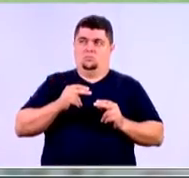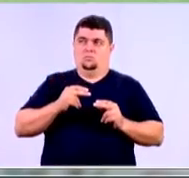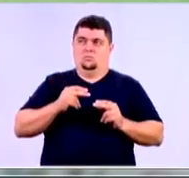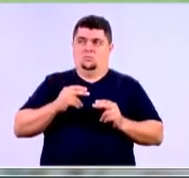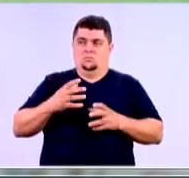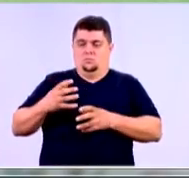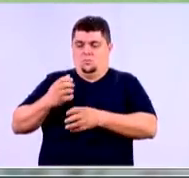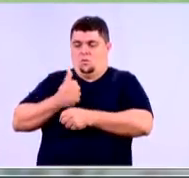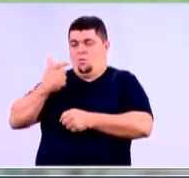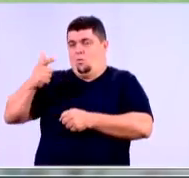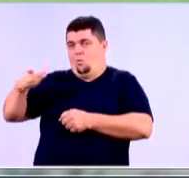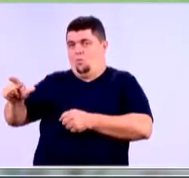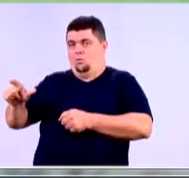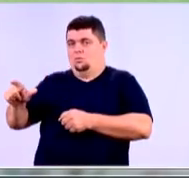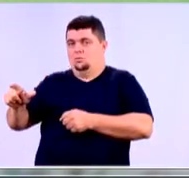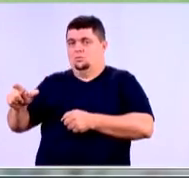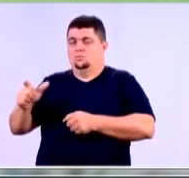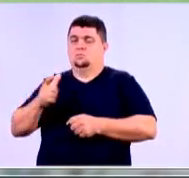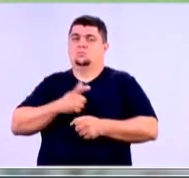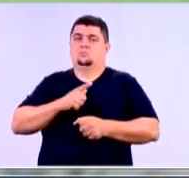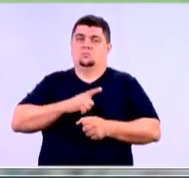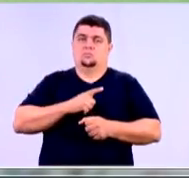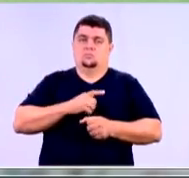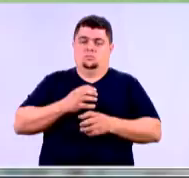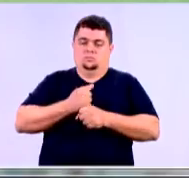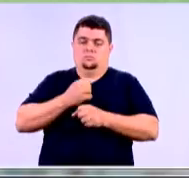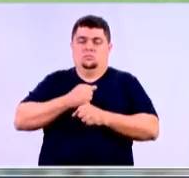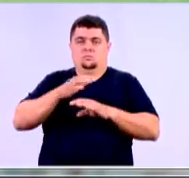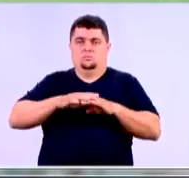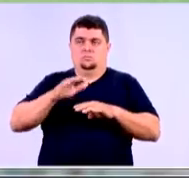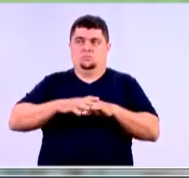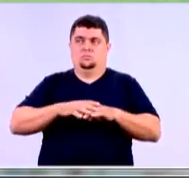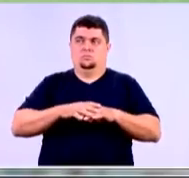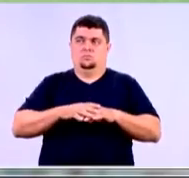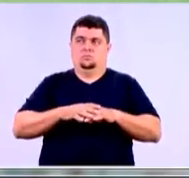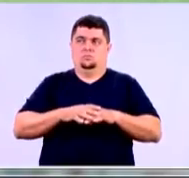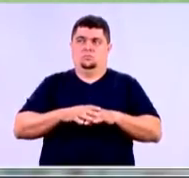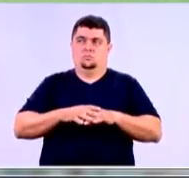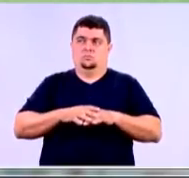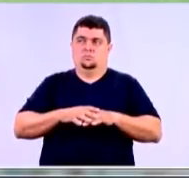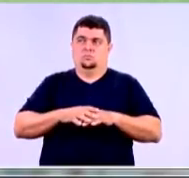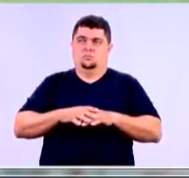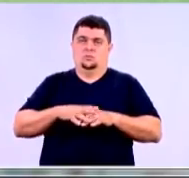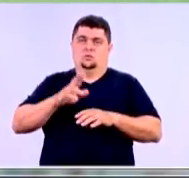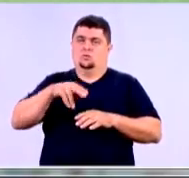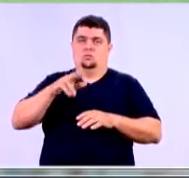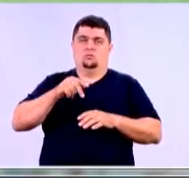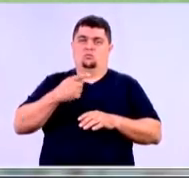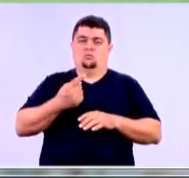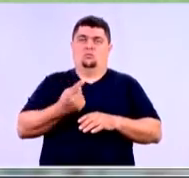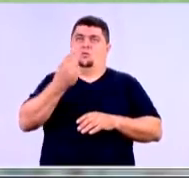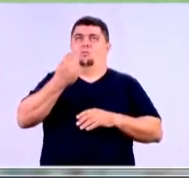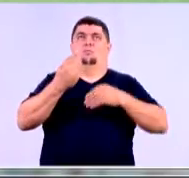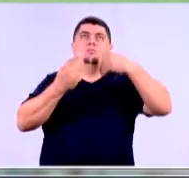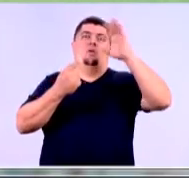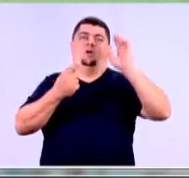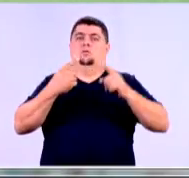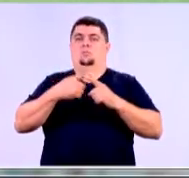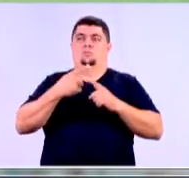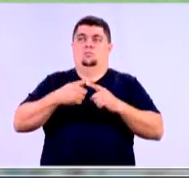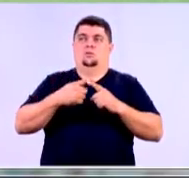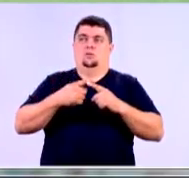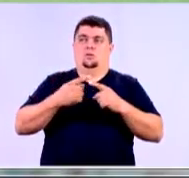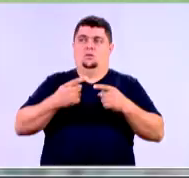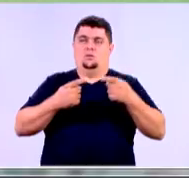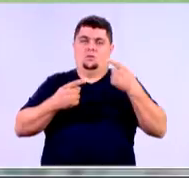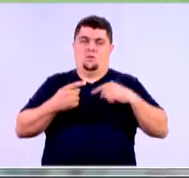somado a outro dado. Então, matematicamente falando, isso aqui nunca vai passar de 1. Por quê? Essa